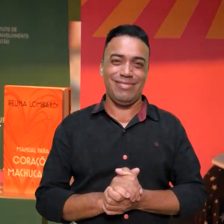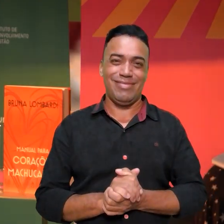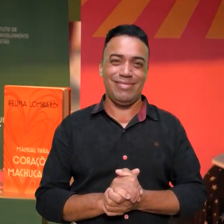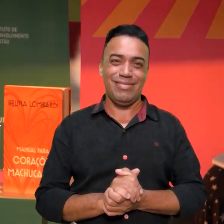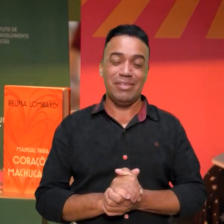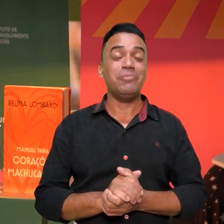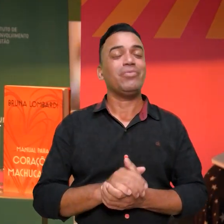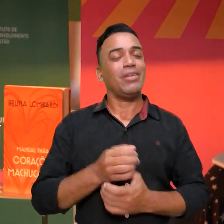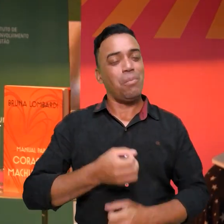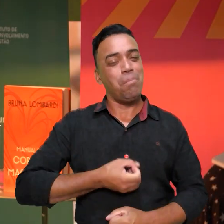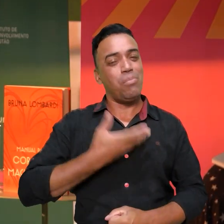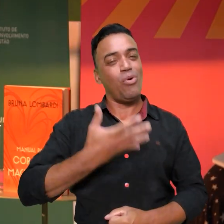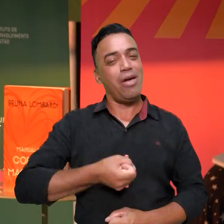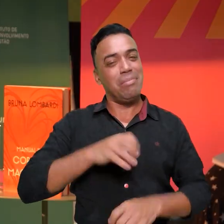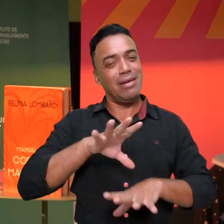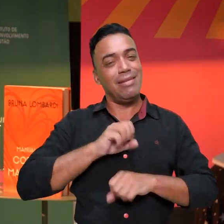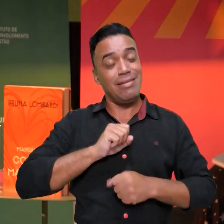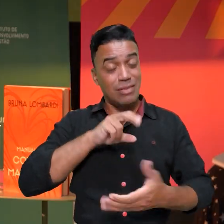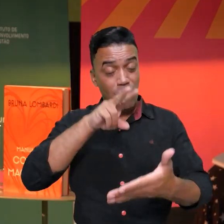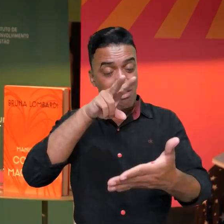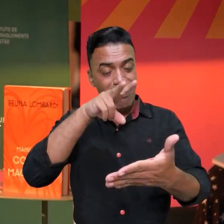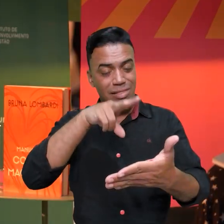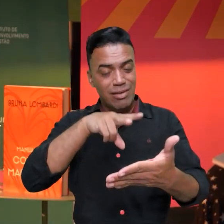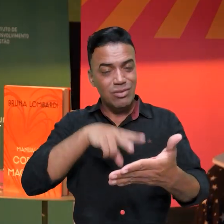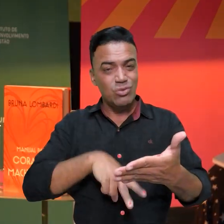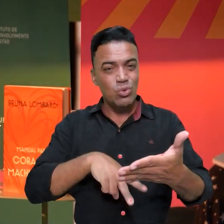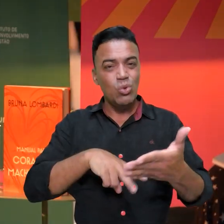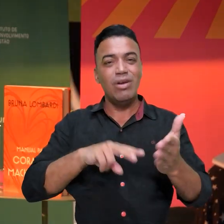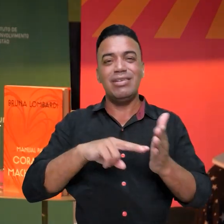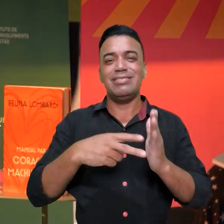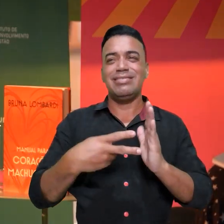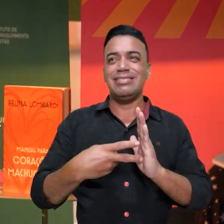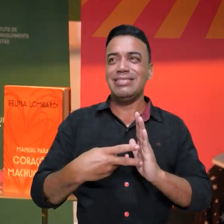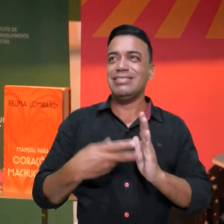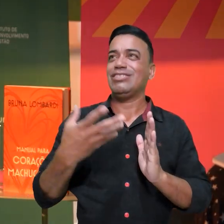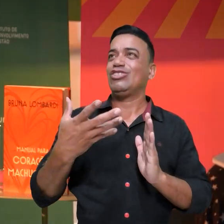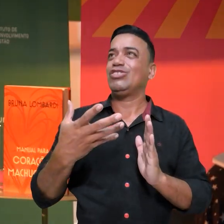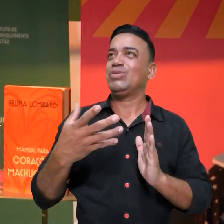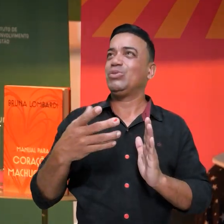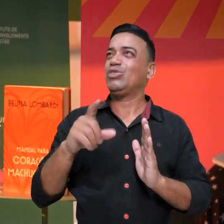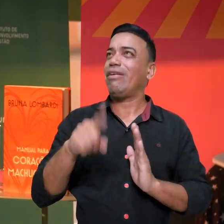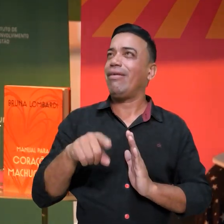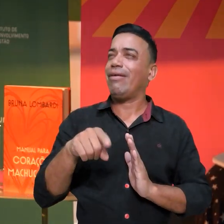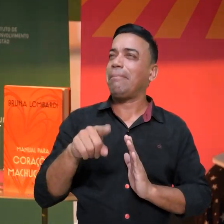Foi nisso que esse poema me bateu. Até a leitura dele, nesse sentido de